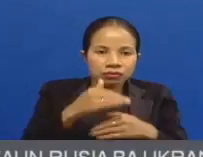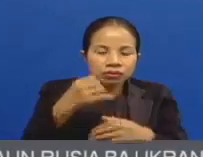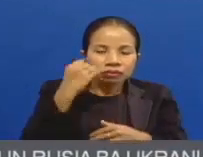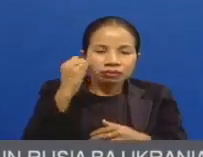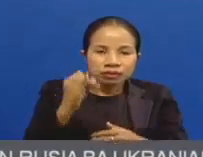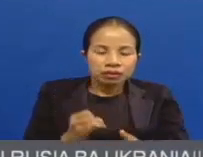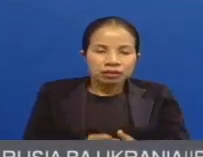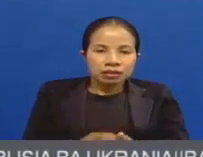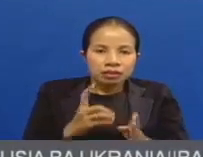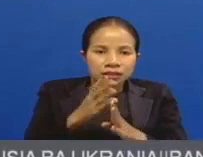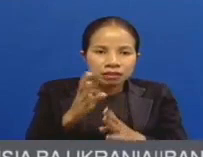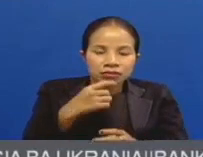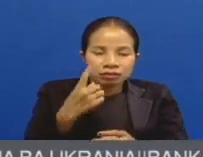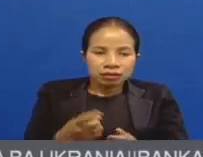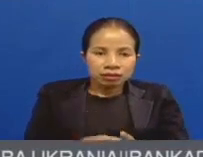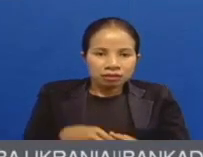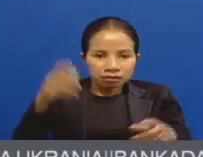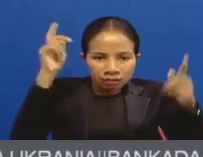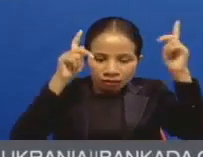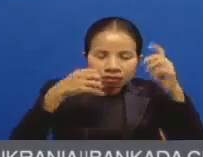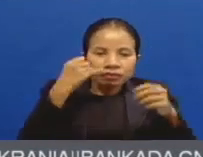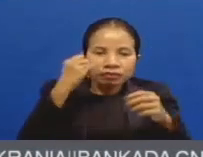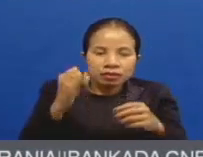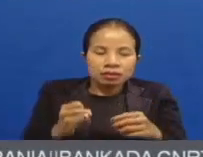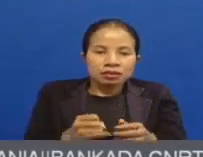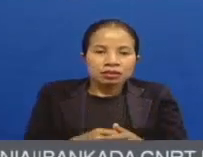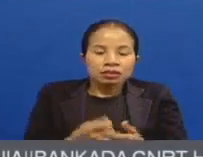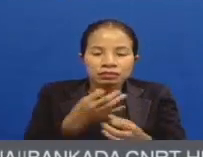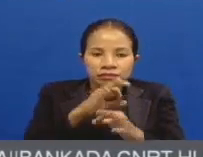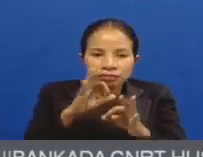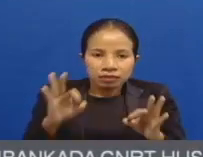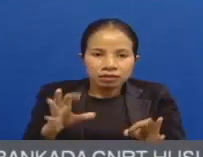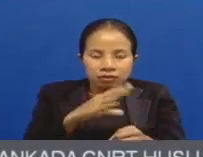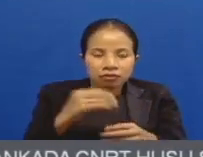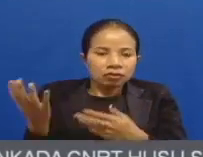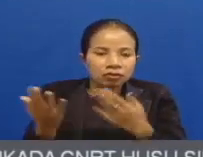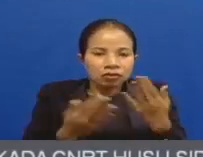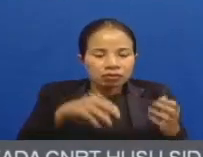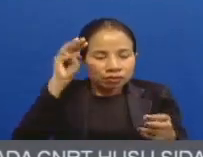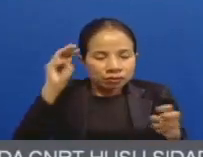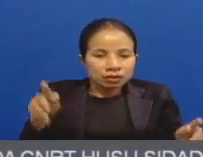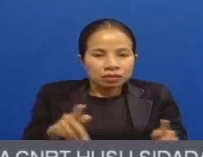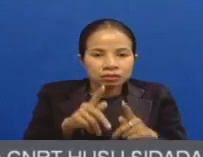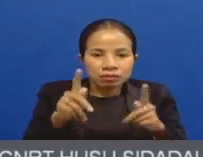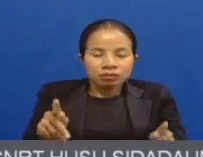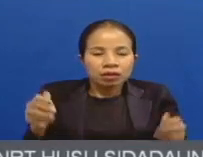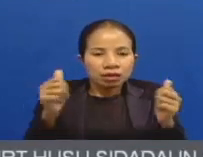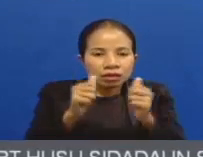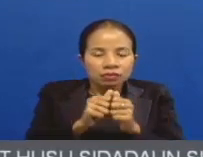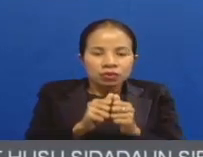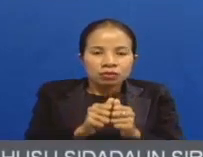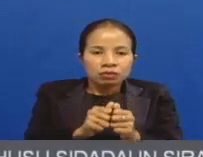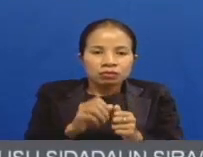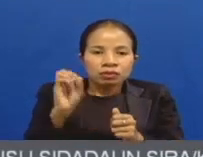investigação. Dirigente lhe informa, caso nebe investigação termina ona, no encamina para Ministério Público. Hamutu sa